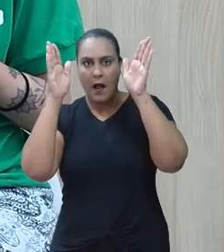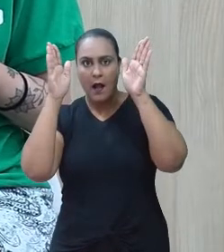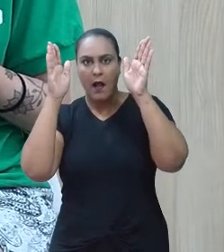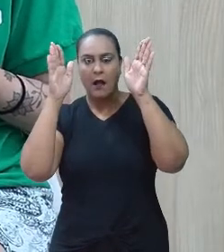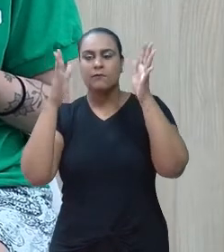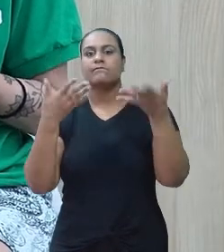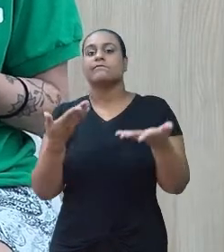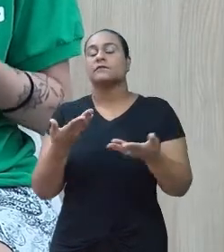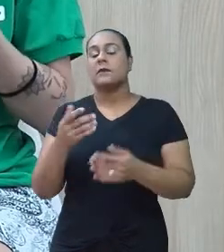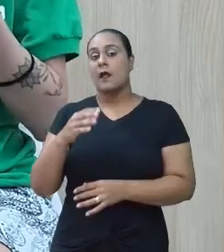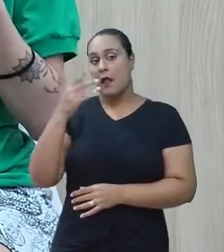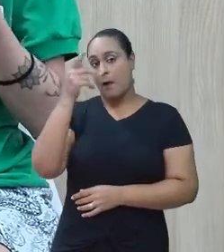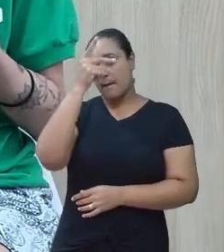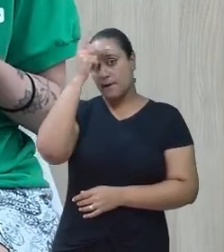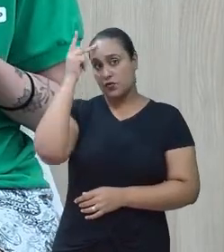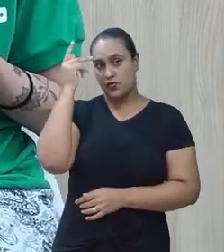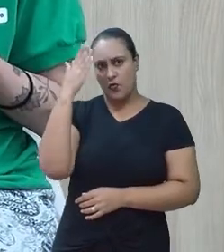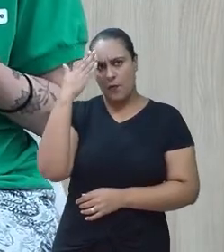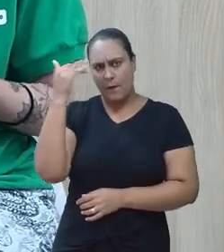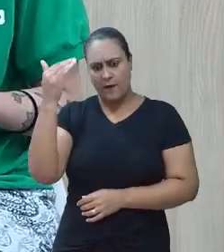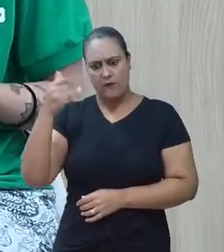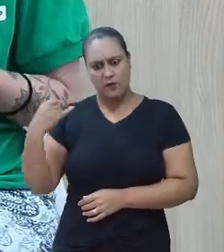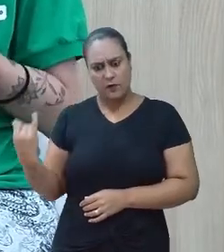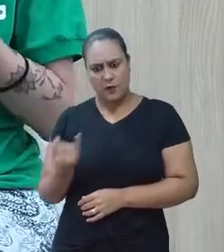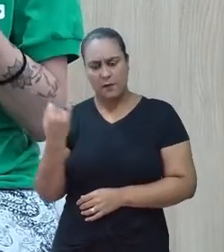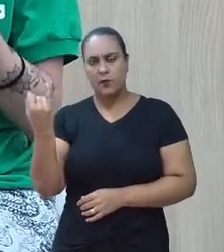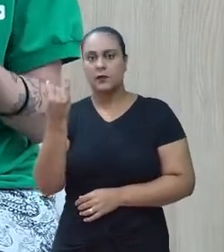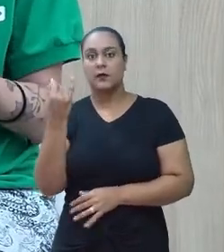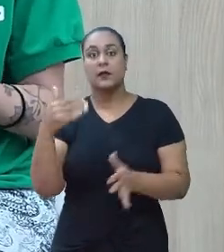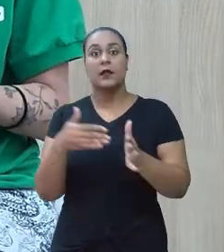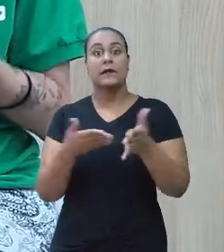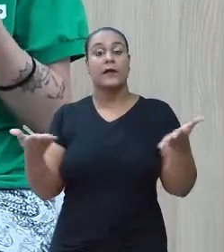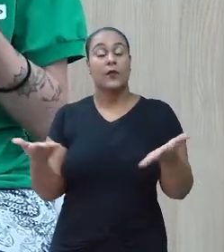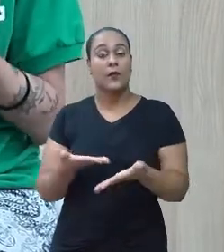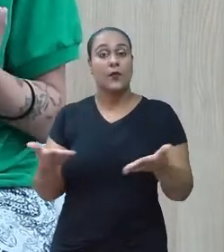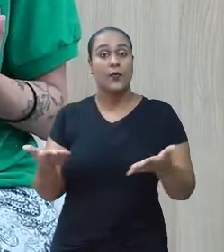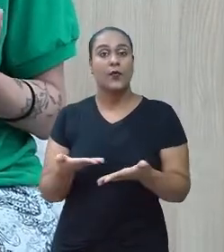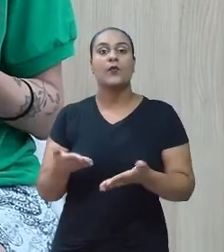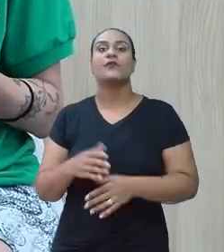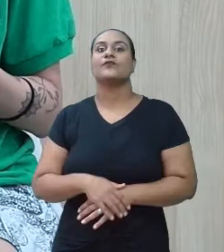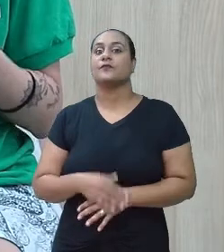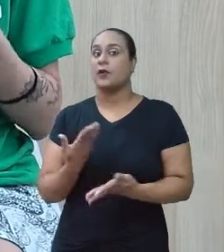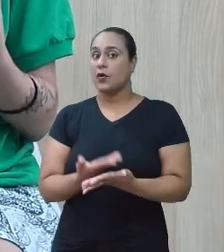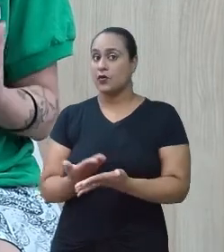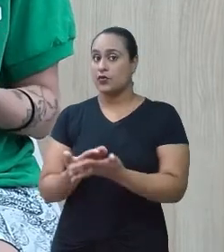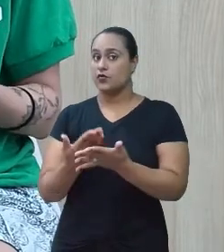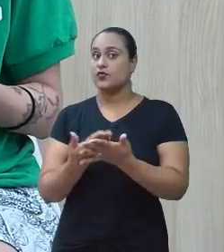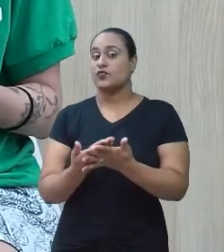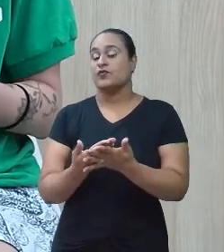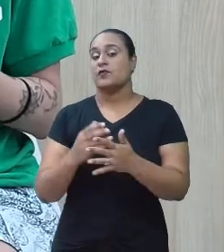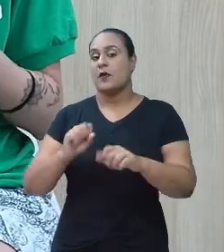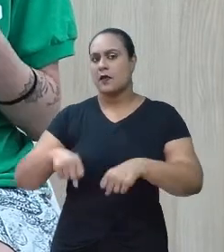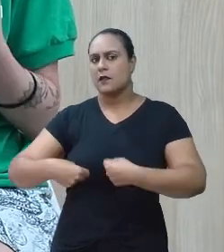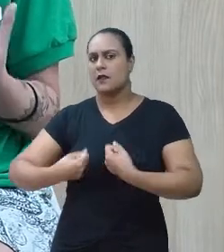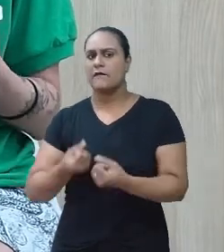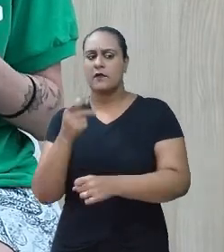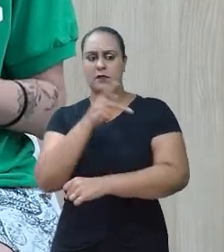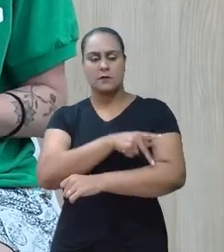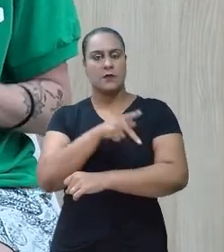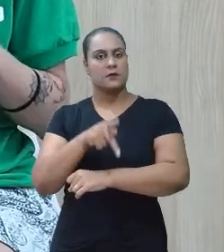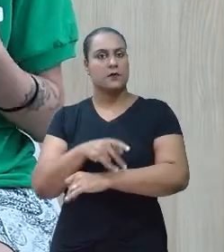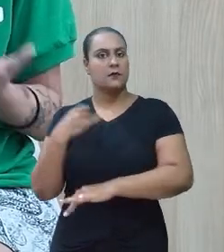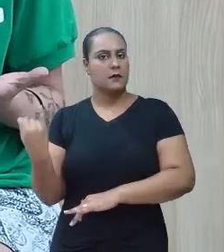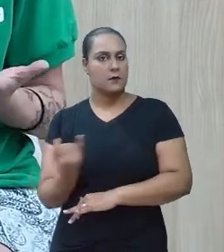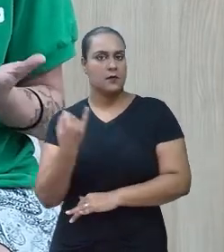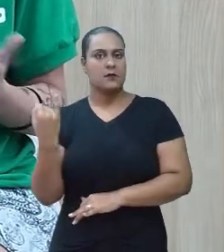realmente importante e que até os dias de hoje a gente estuda e defende aí essa pedagogia matéria